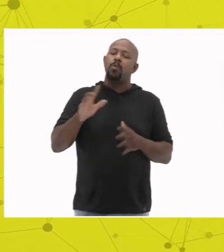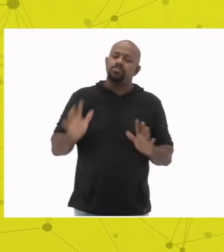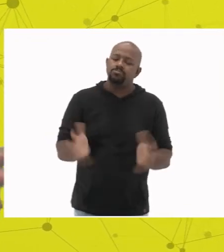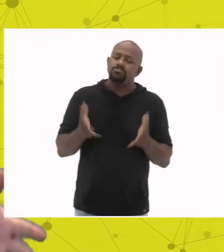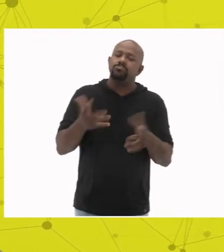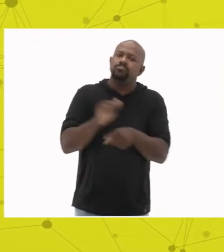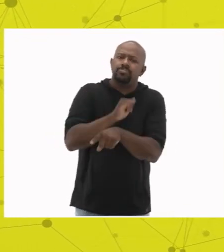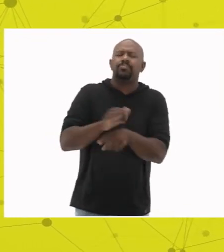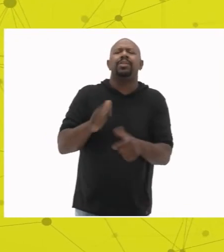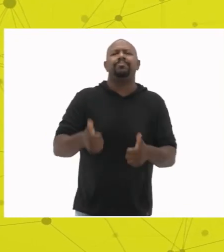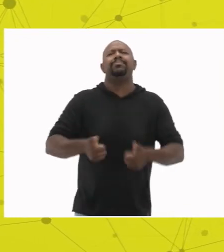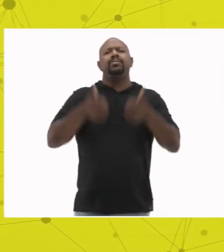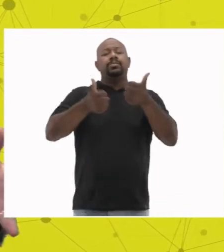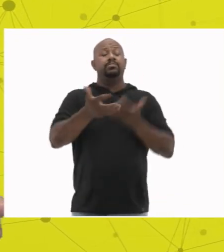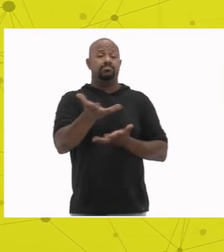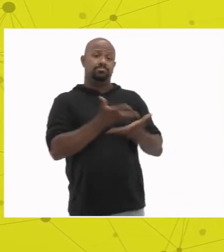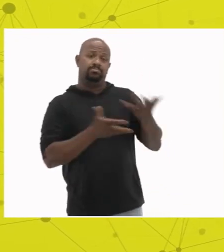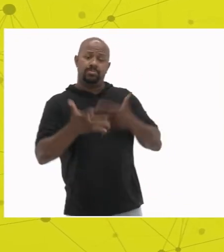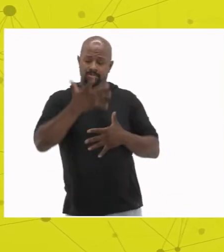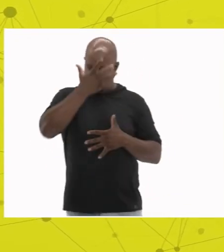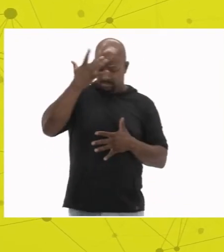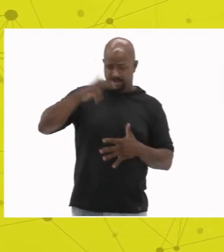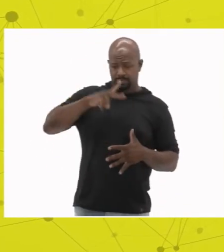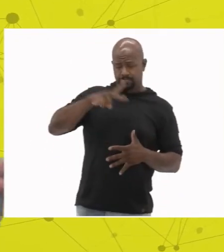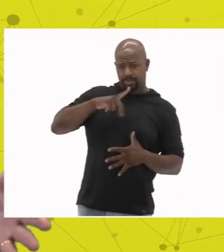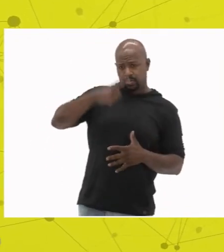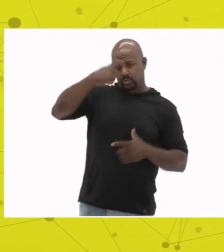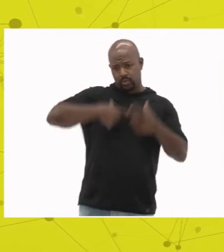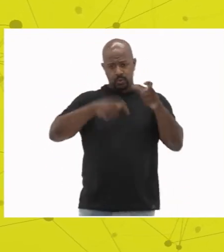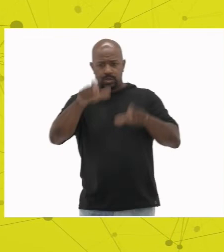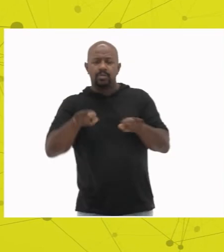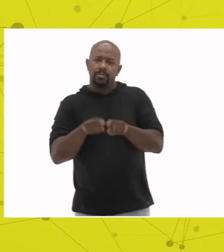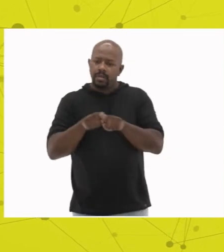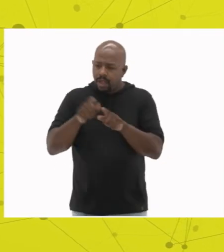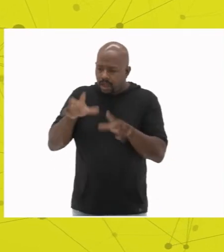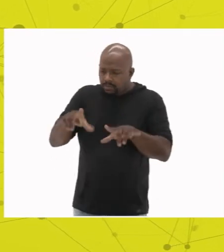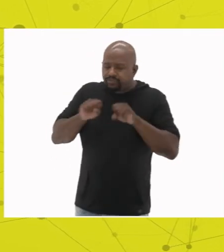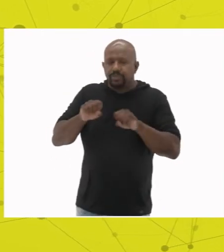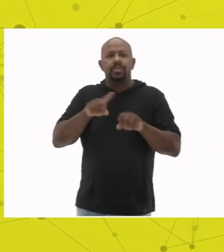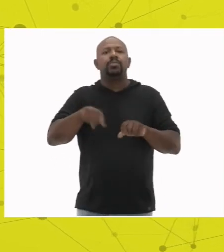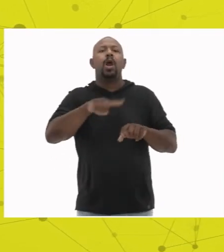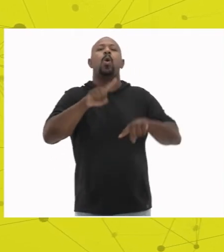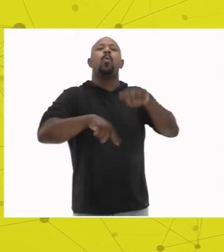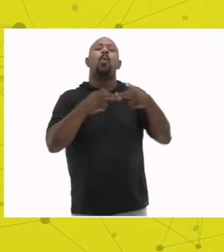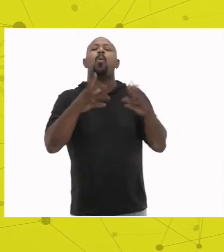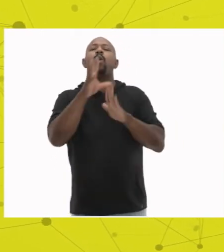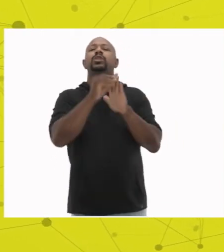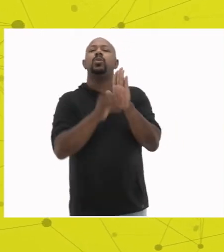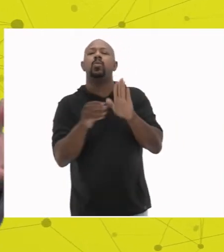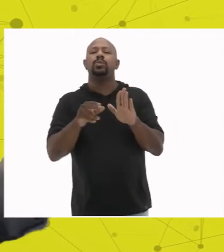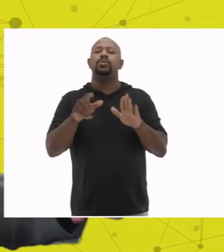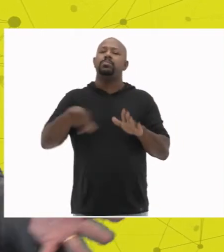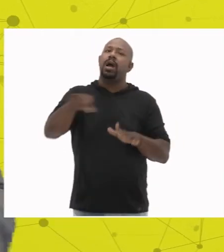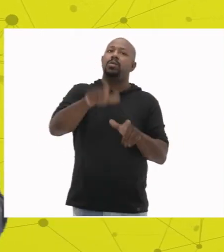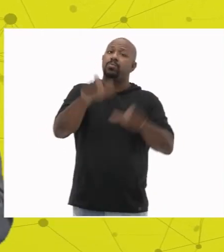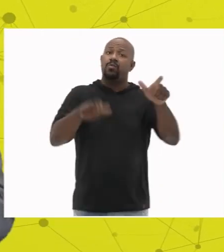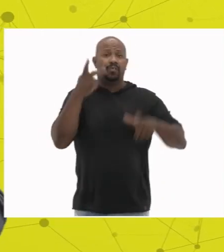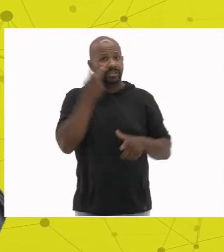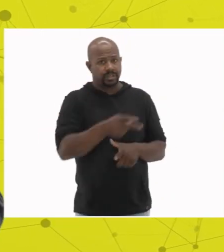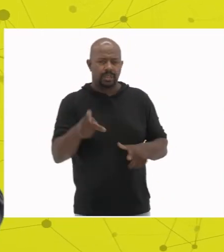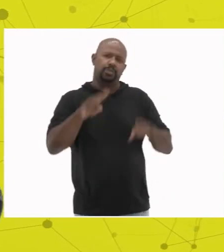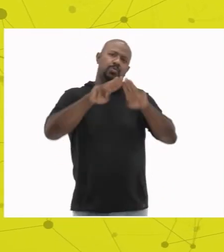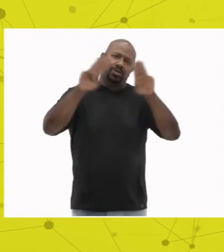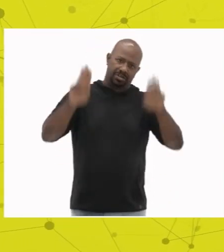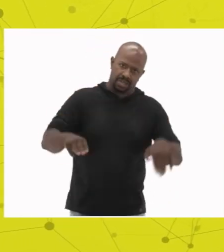motivacional para melhorias, tanto das relações interpessoais, como na apreensão de conteúdos por parte do público visitante, de museus e espaços